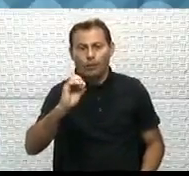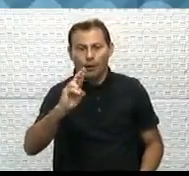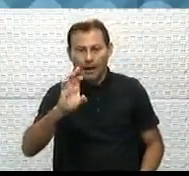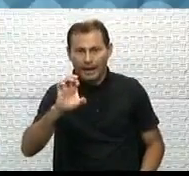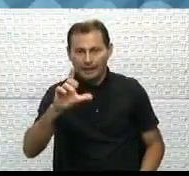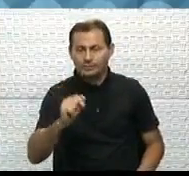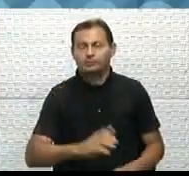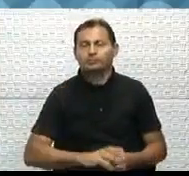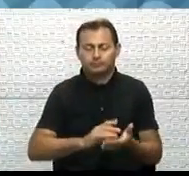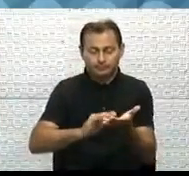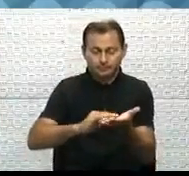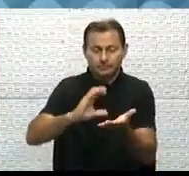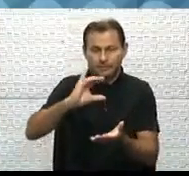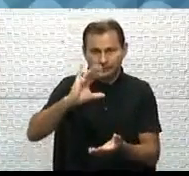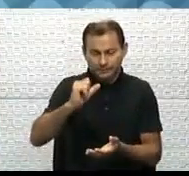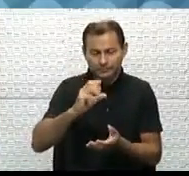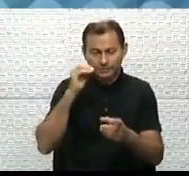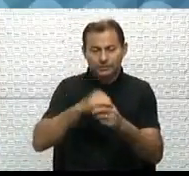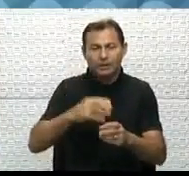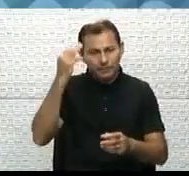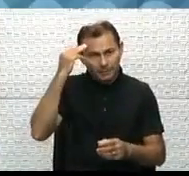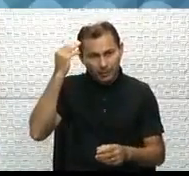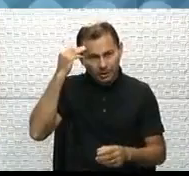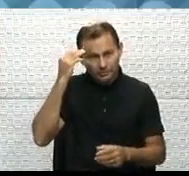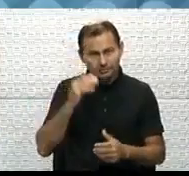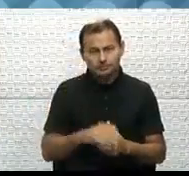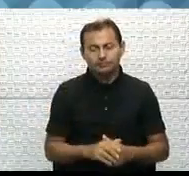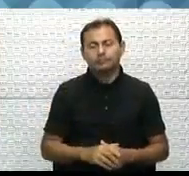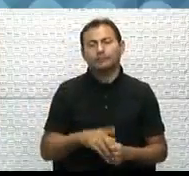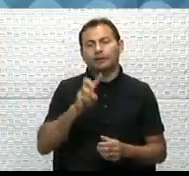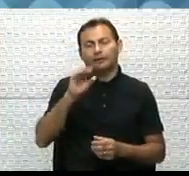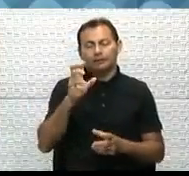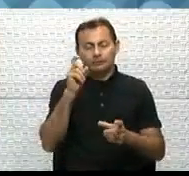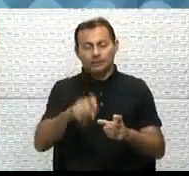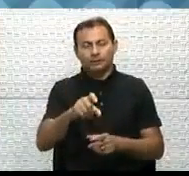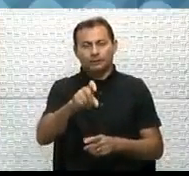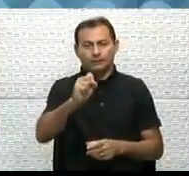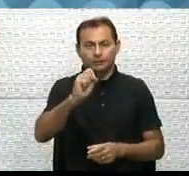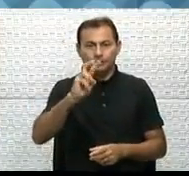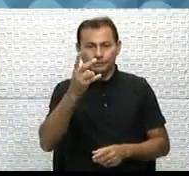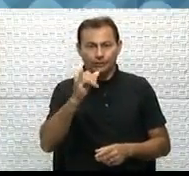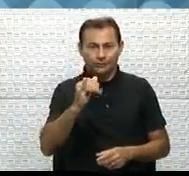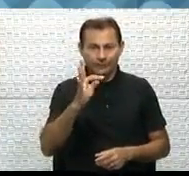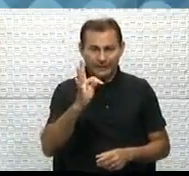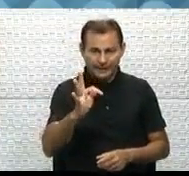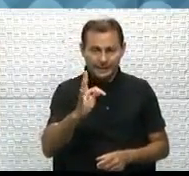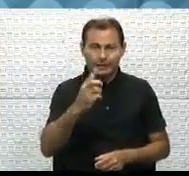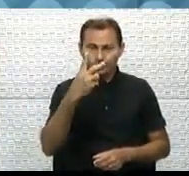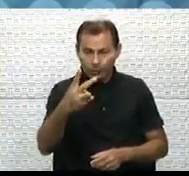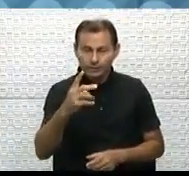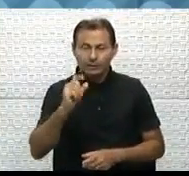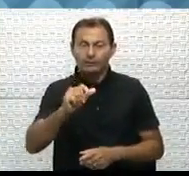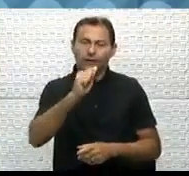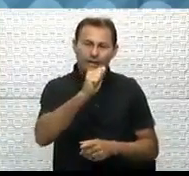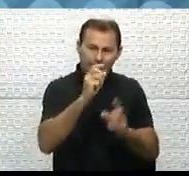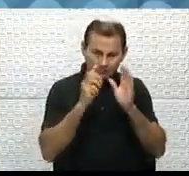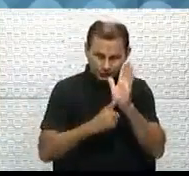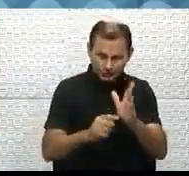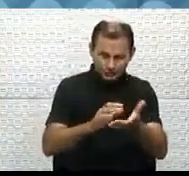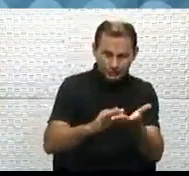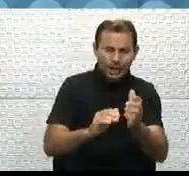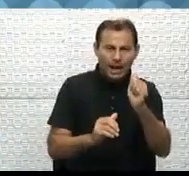científica, depois que você registra os dados na memória, aí você aperta o Shift 2 e vai para a opção lá do A, do B e do